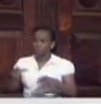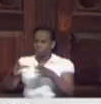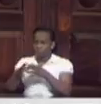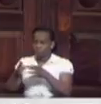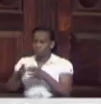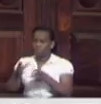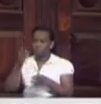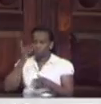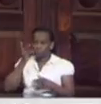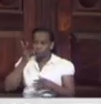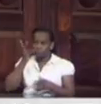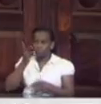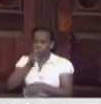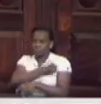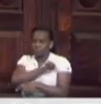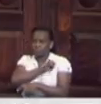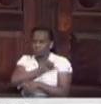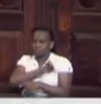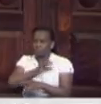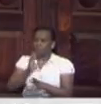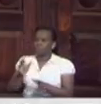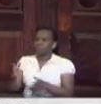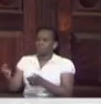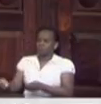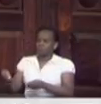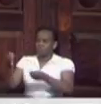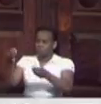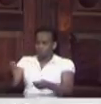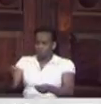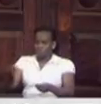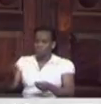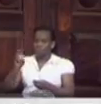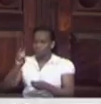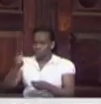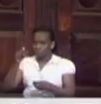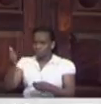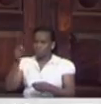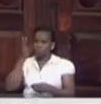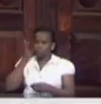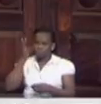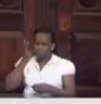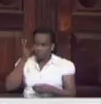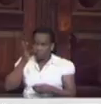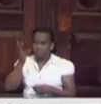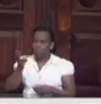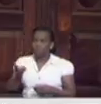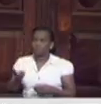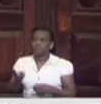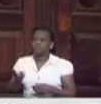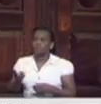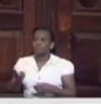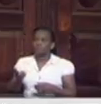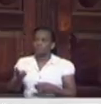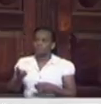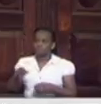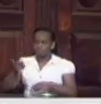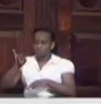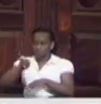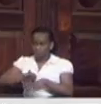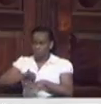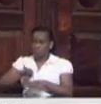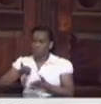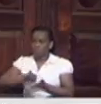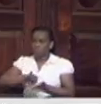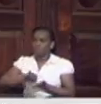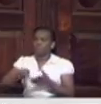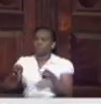do Rio de Janeiro, foram diplomados os 51 vereadores da capital. E